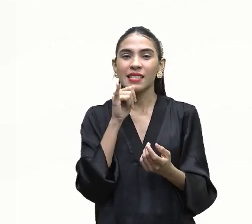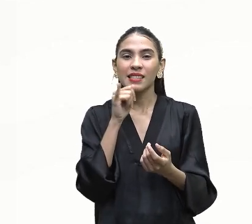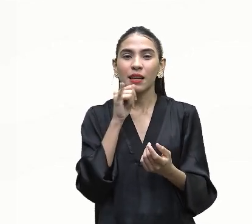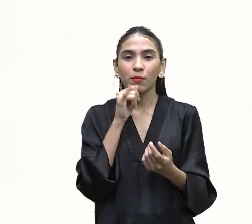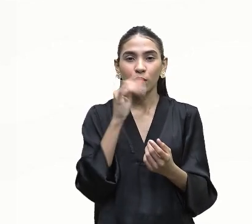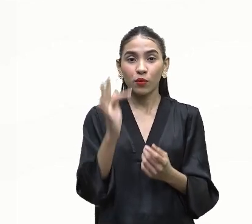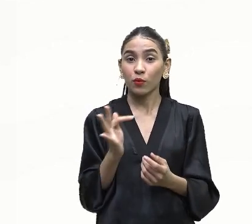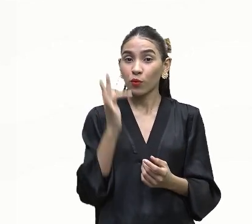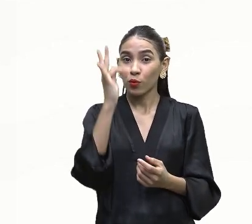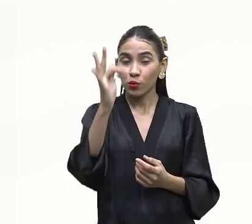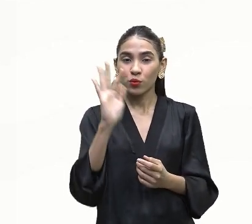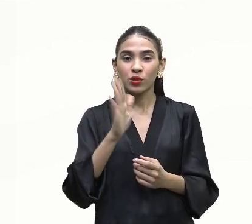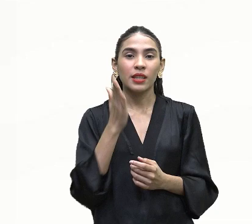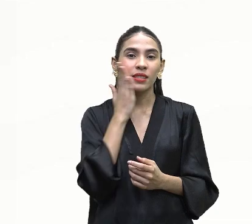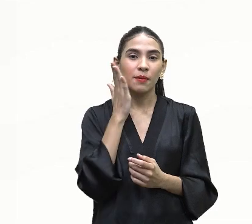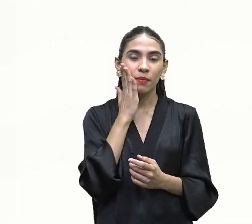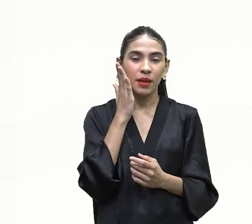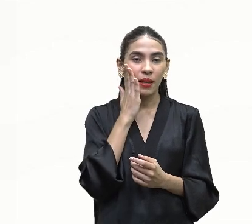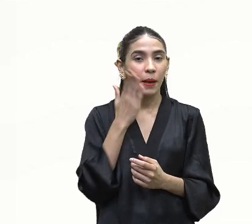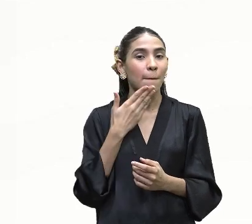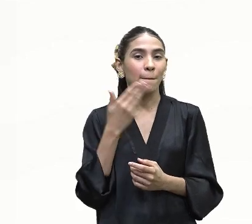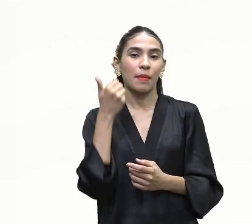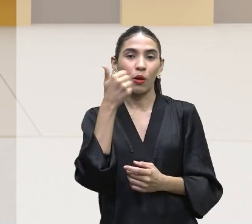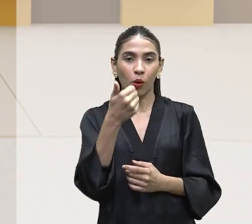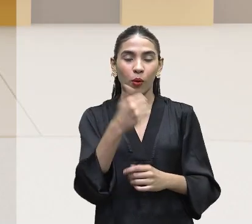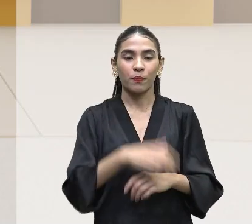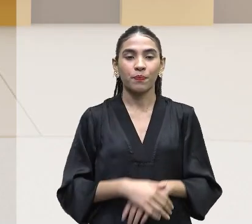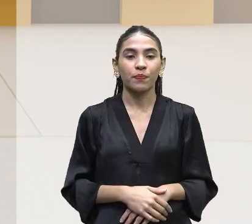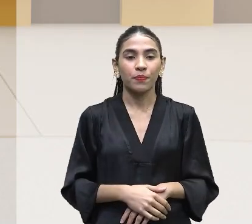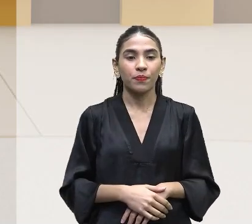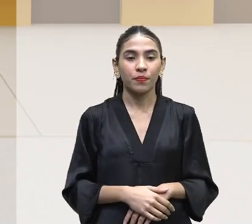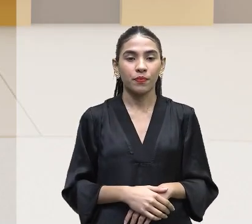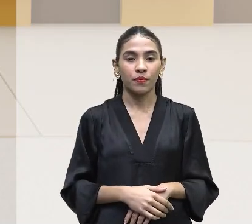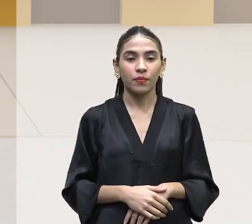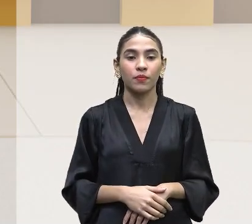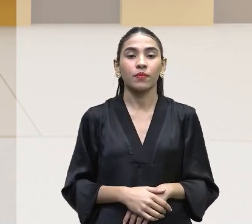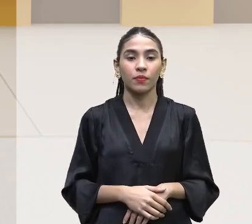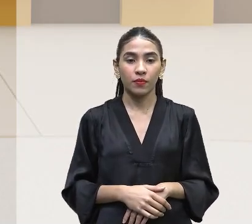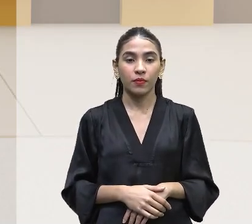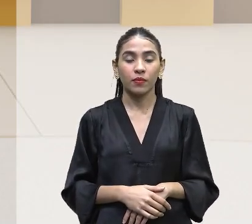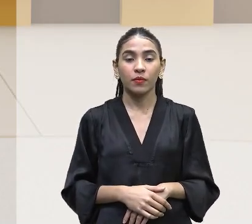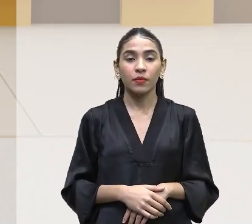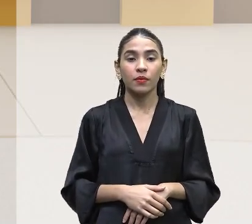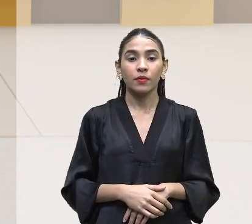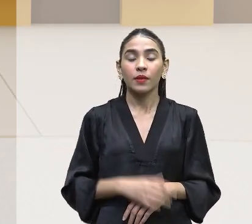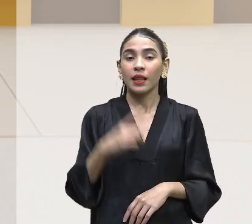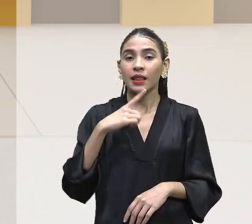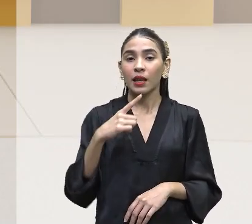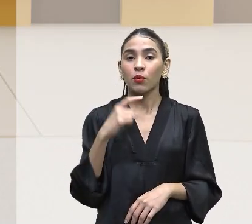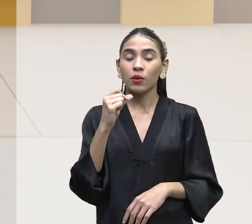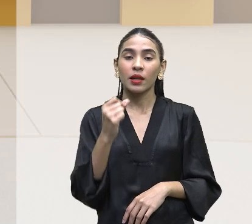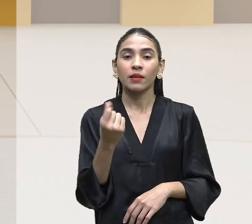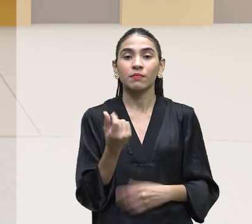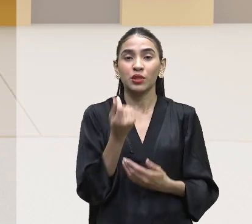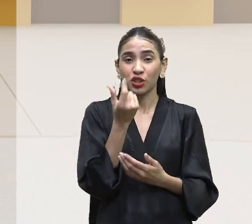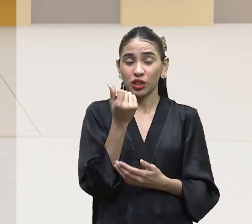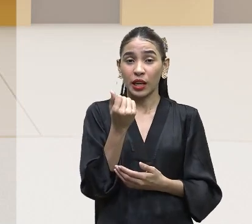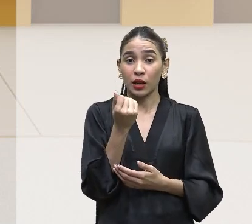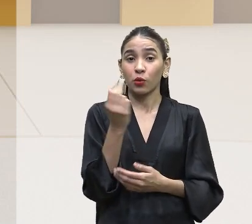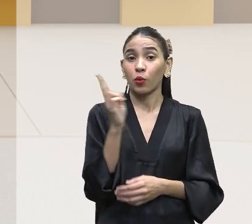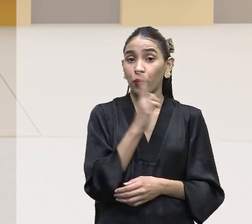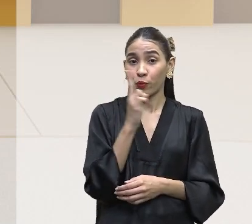vai usar, vai ser melhor. E a gente tem aqui a nossa reserva de emergência. O que